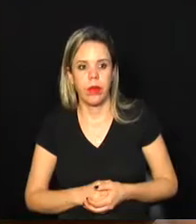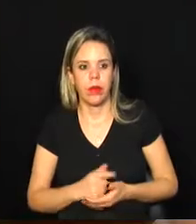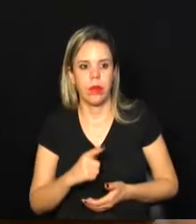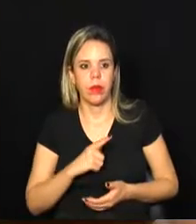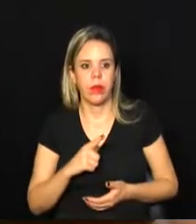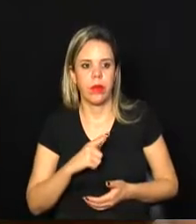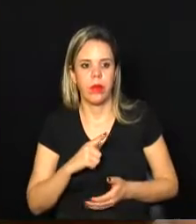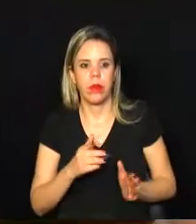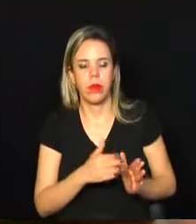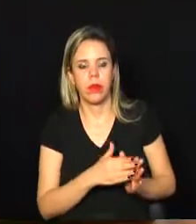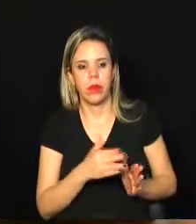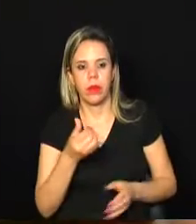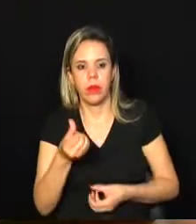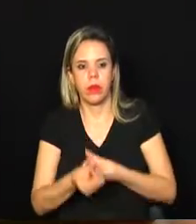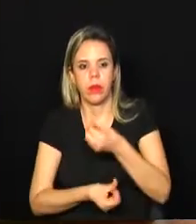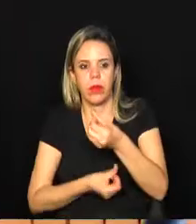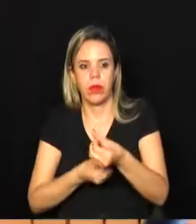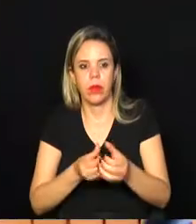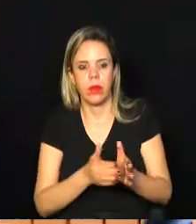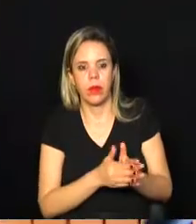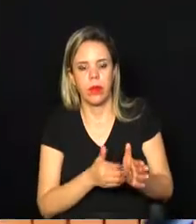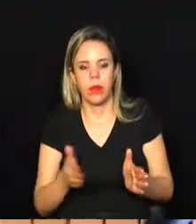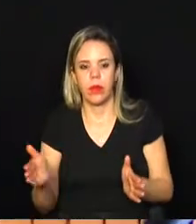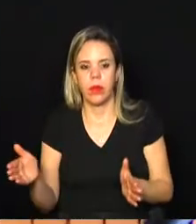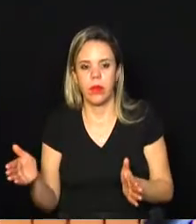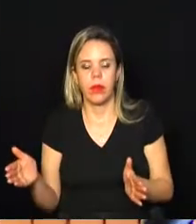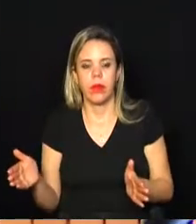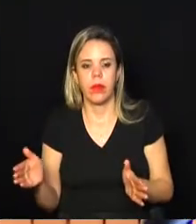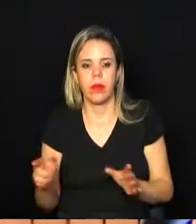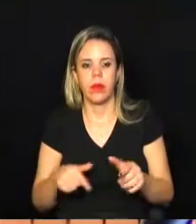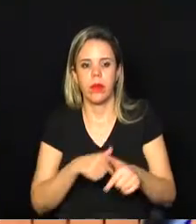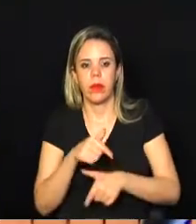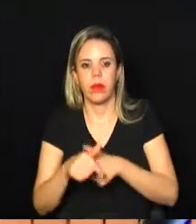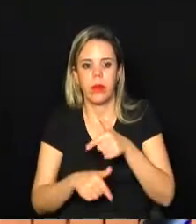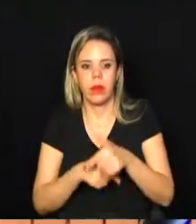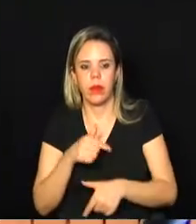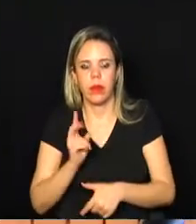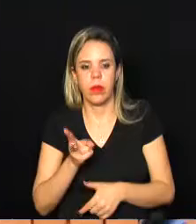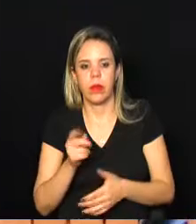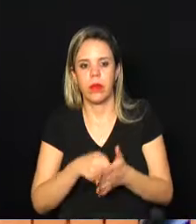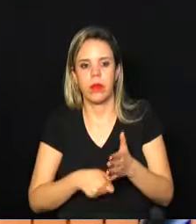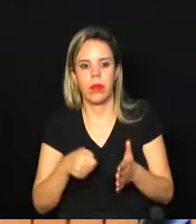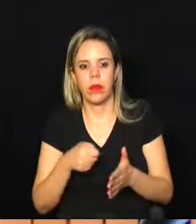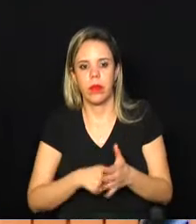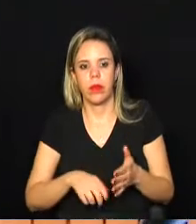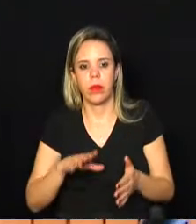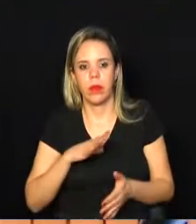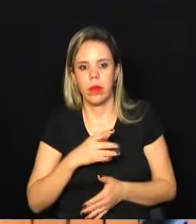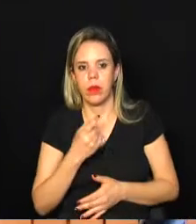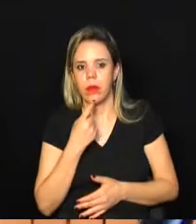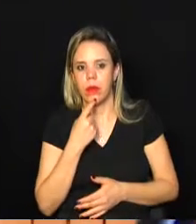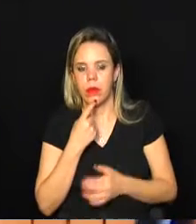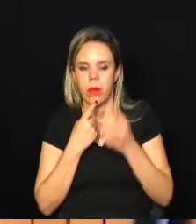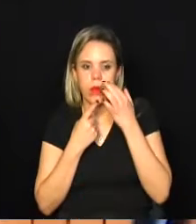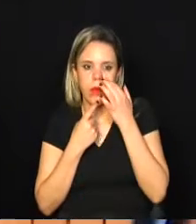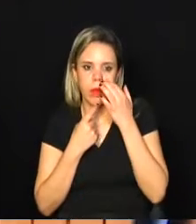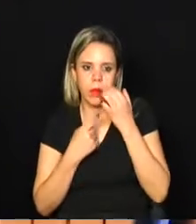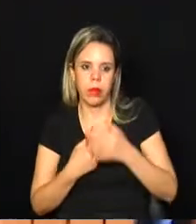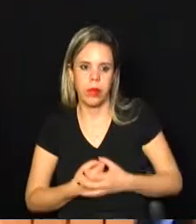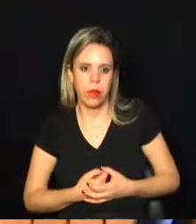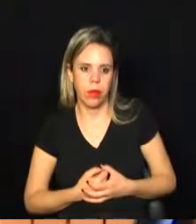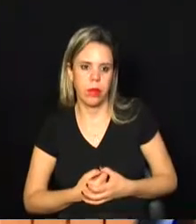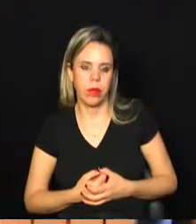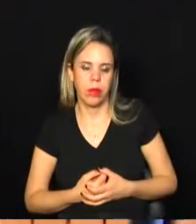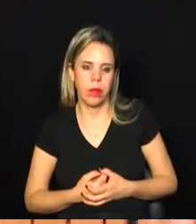tem ao longo deste semestre aí é feito um trabalho incansável na cidade de Campinas mais precisamente